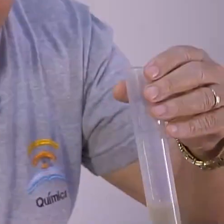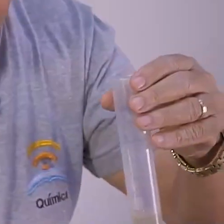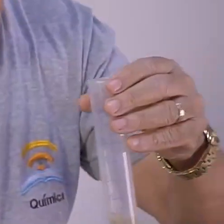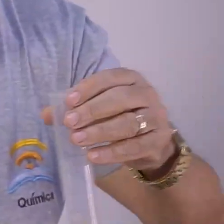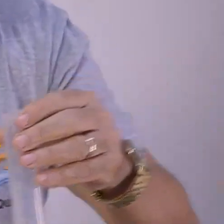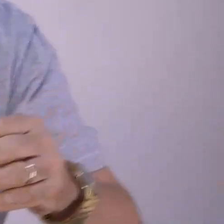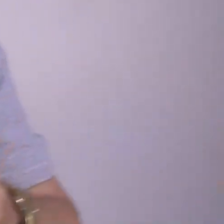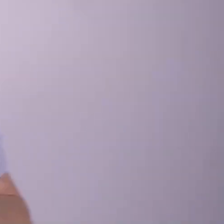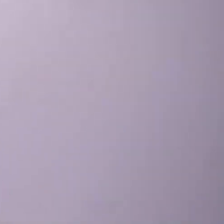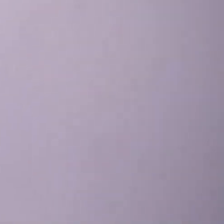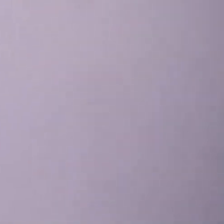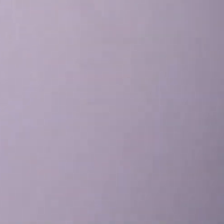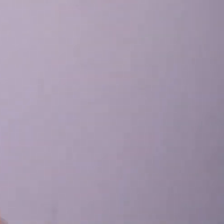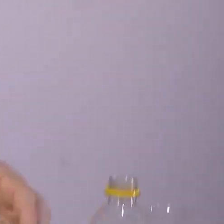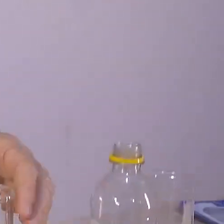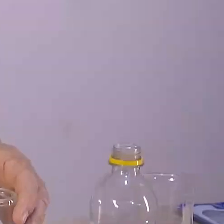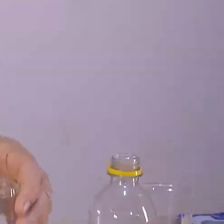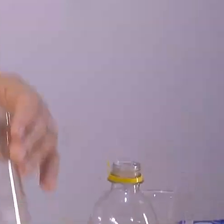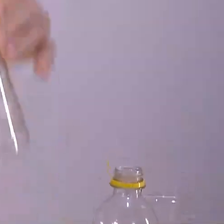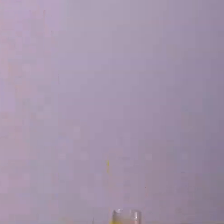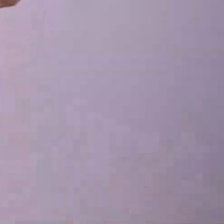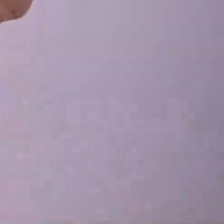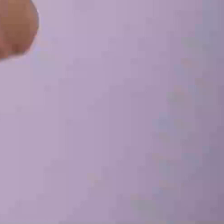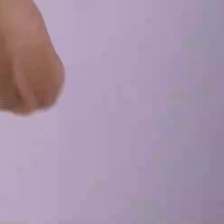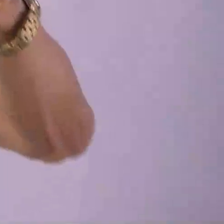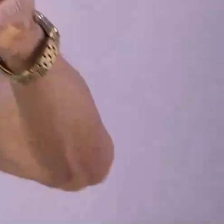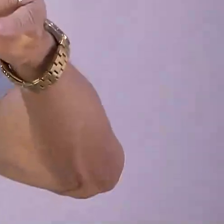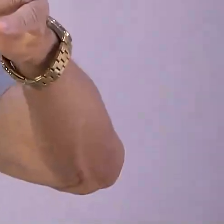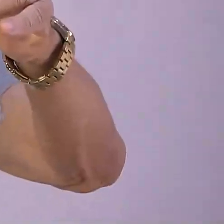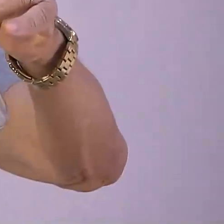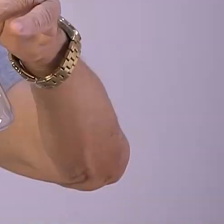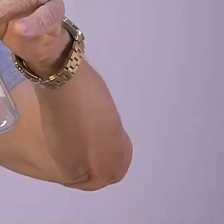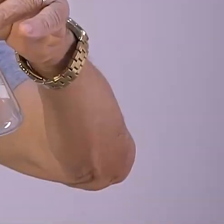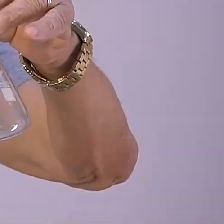Vou transferir para o Erlenmeyer.